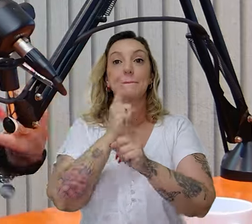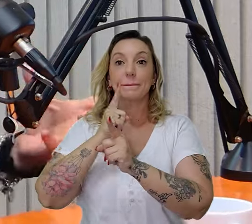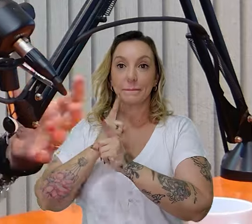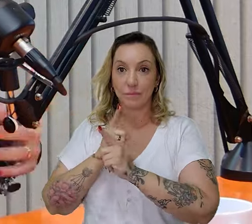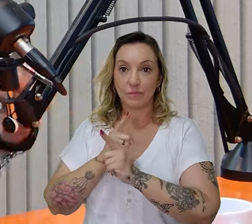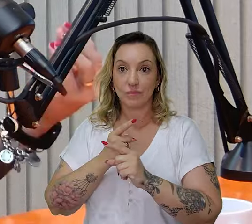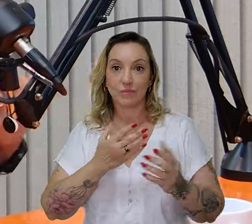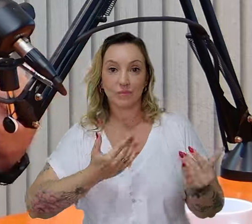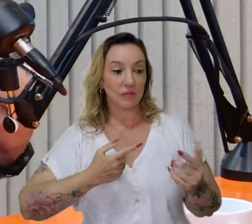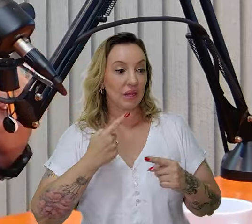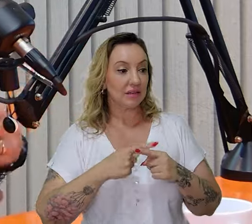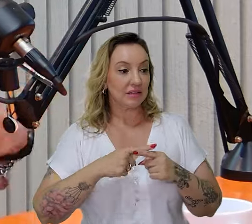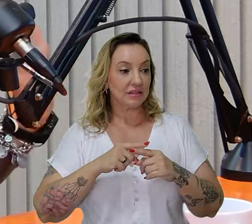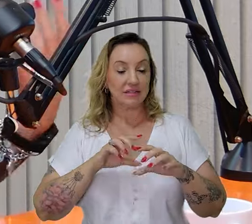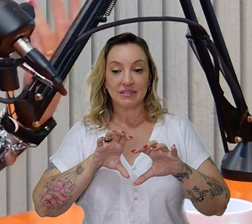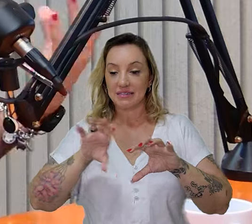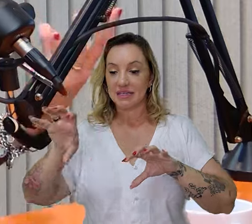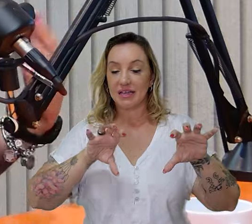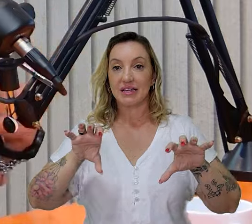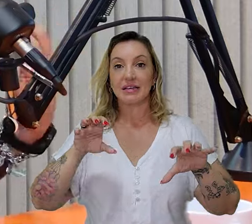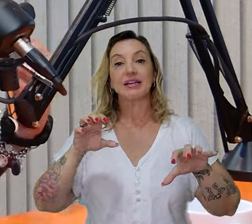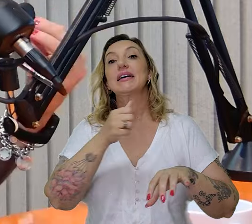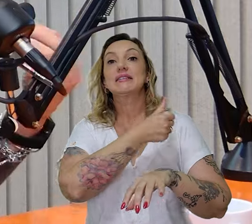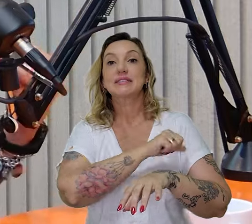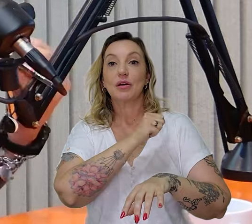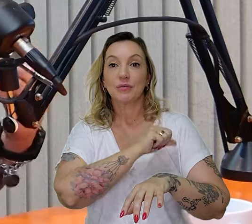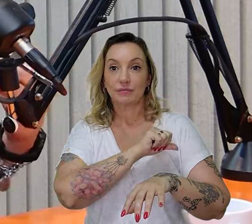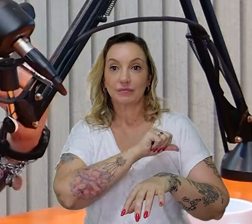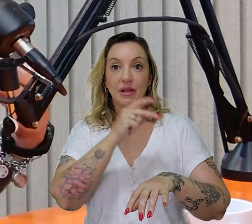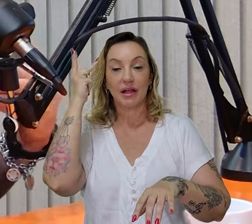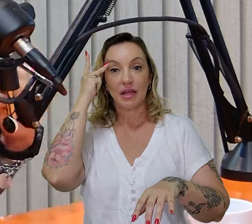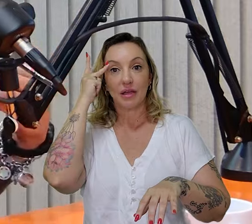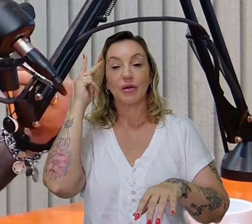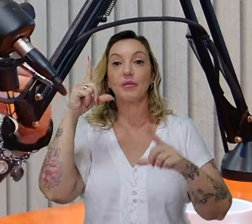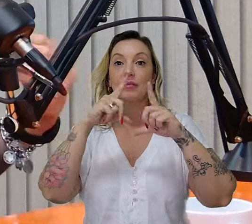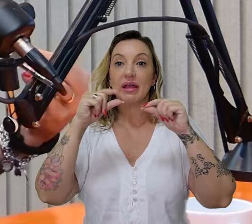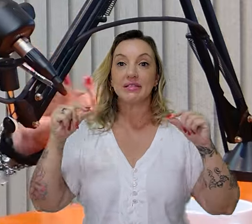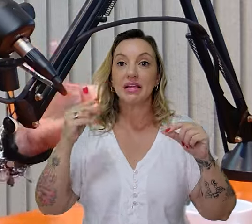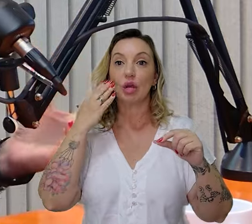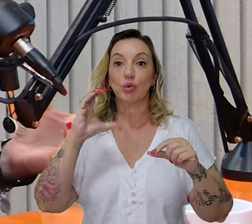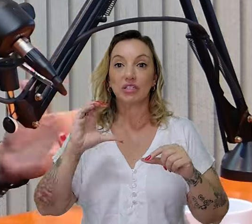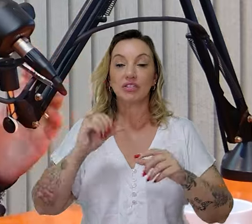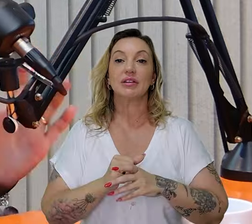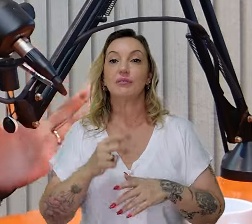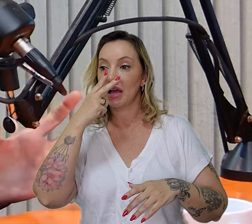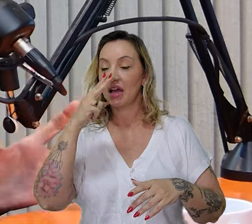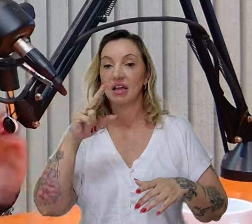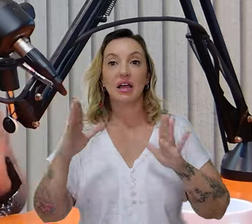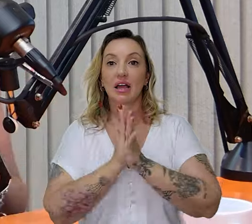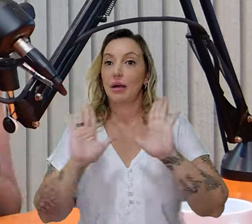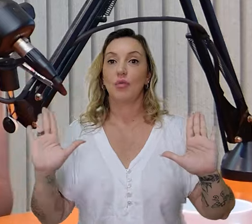dos polos né São Paulo Rio Brasília Curitiba você acaba eh achando que não não existe tanta informação